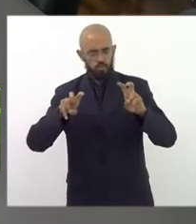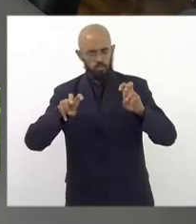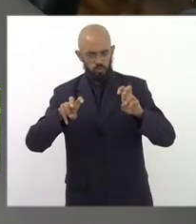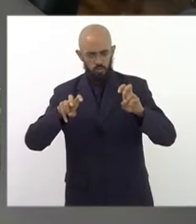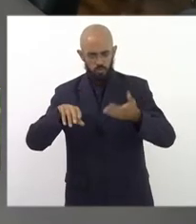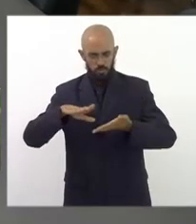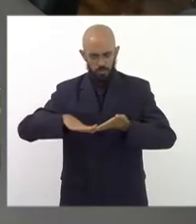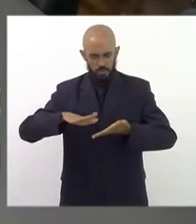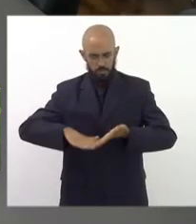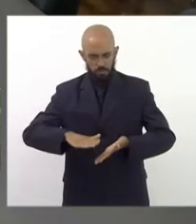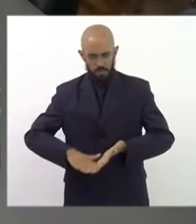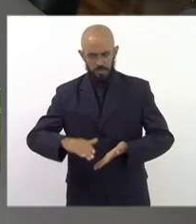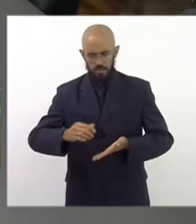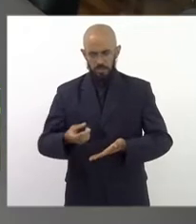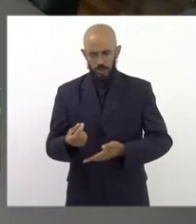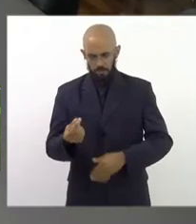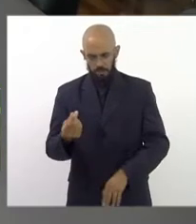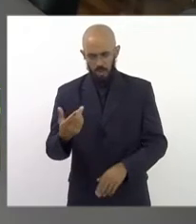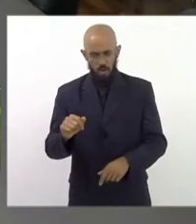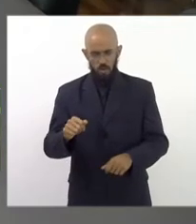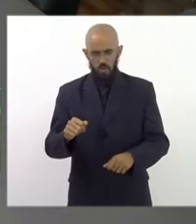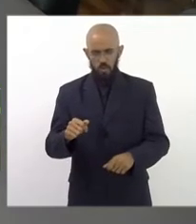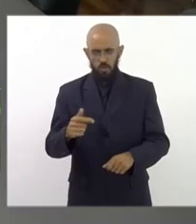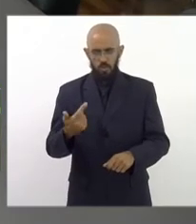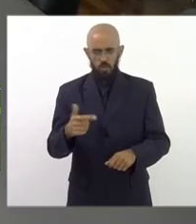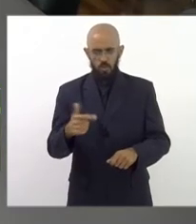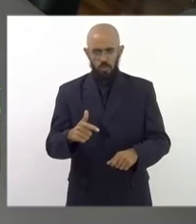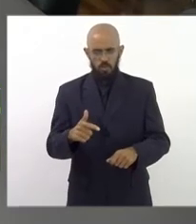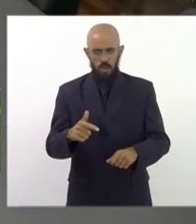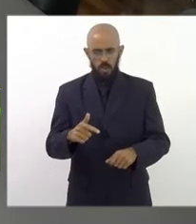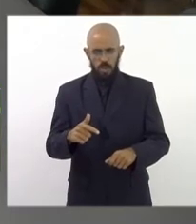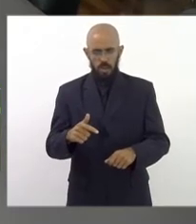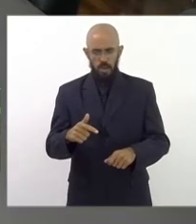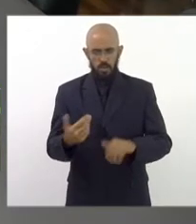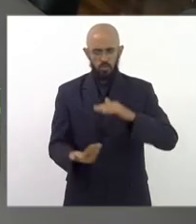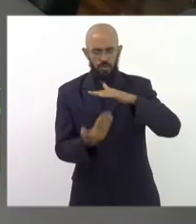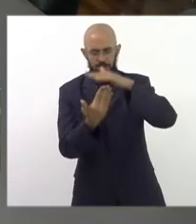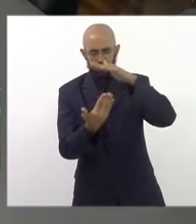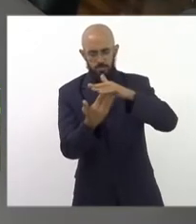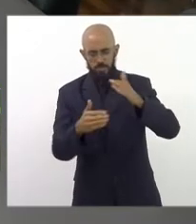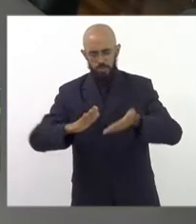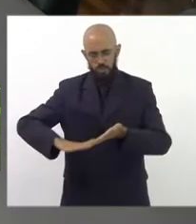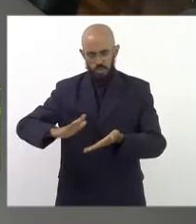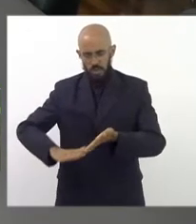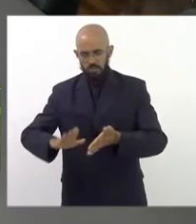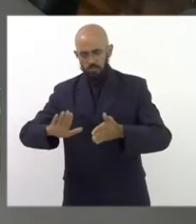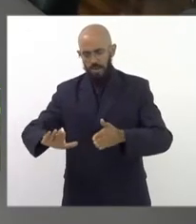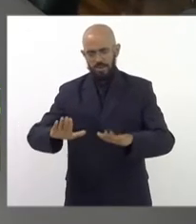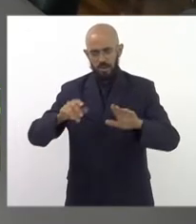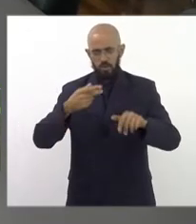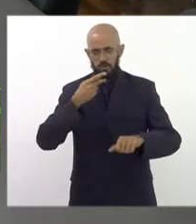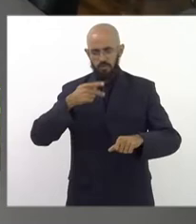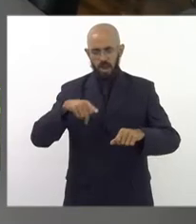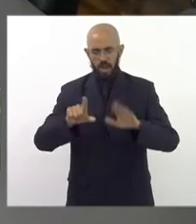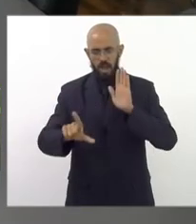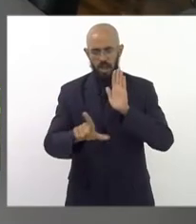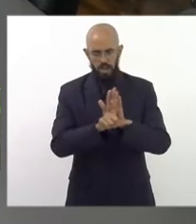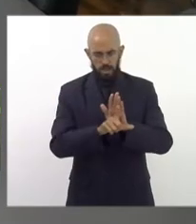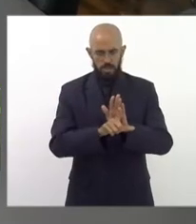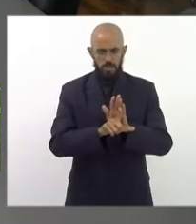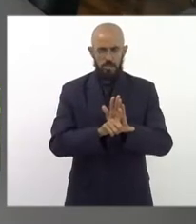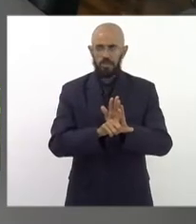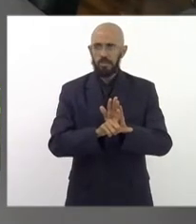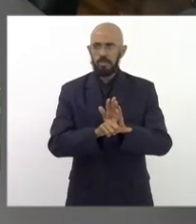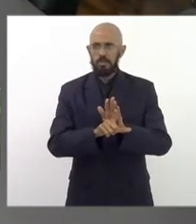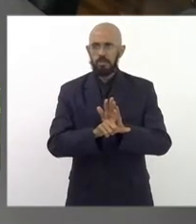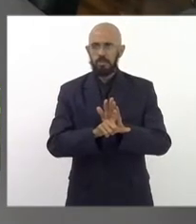da despesa de capital, não está incluída no teto de gasto, mas é o que diz a lei, e ele acabou, em função